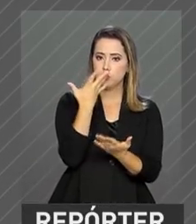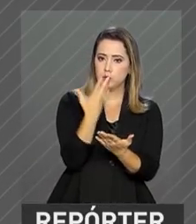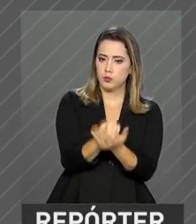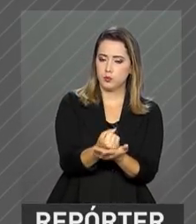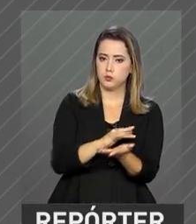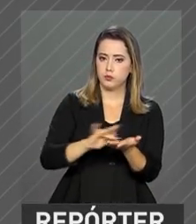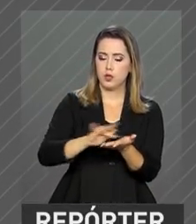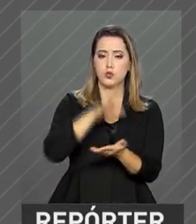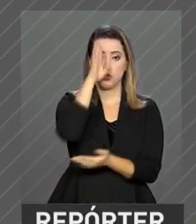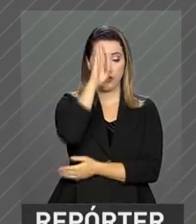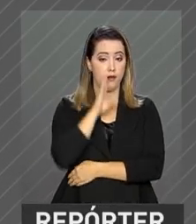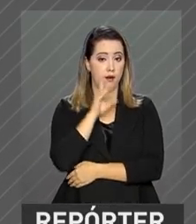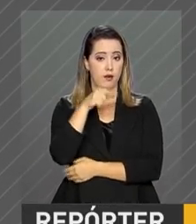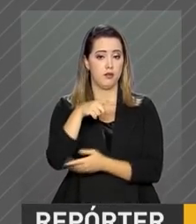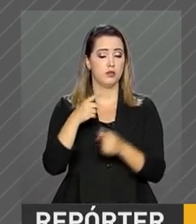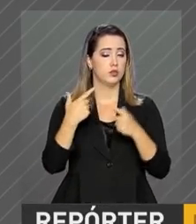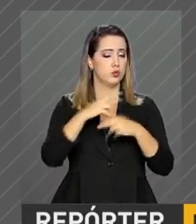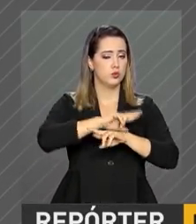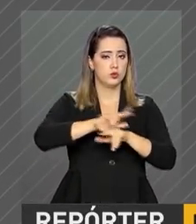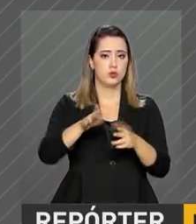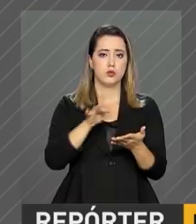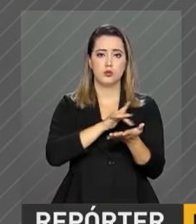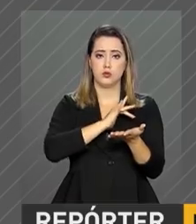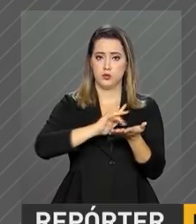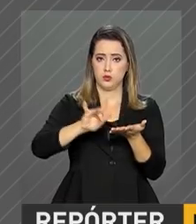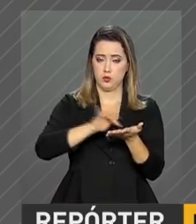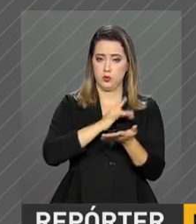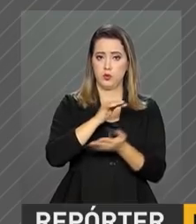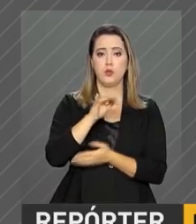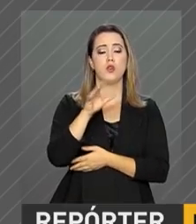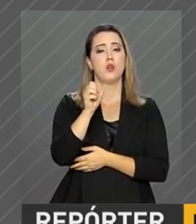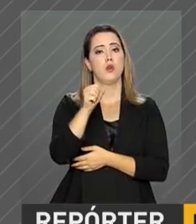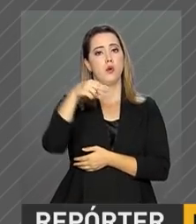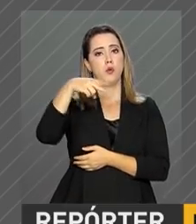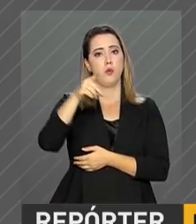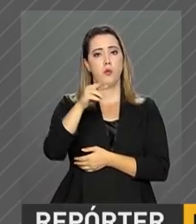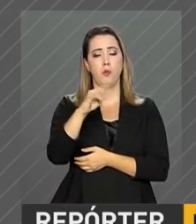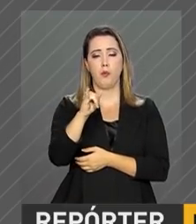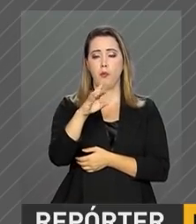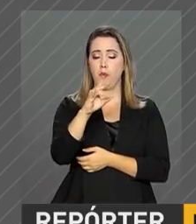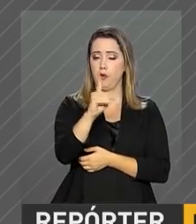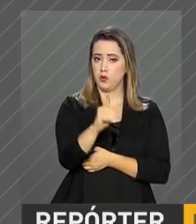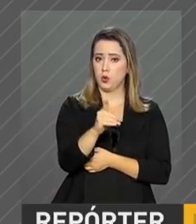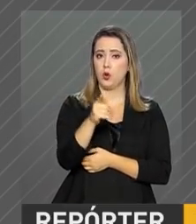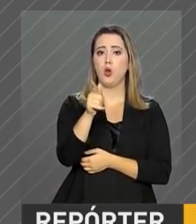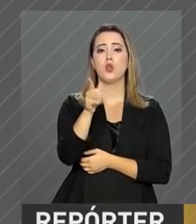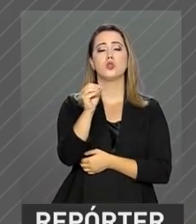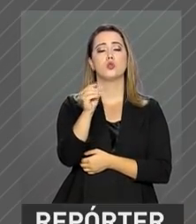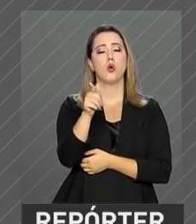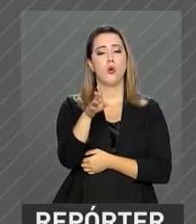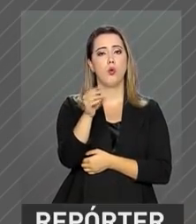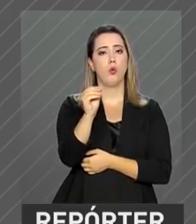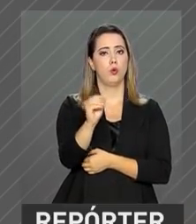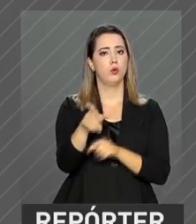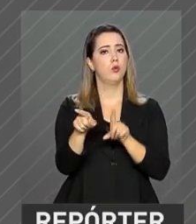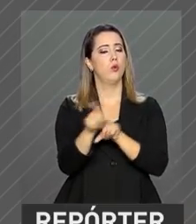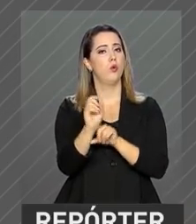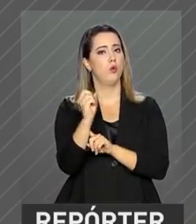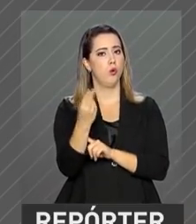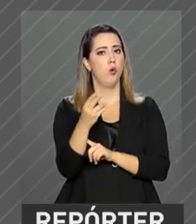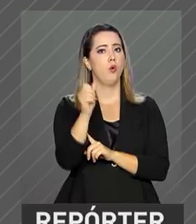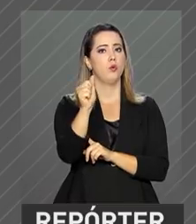gratuitamente em dispositivos com sistemas operacionais android na google places thor e na apple store para